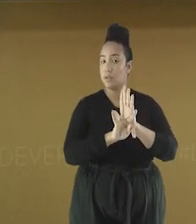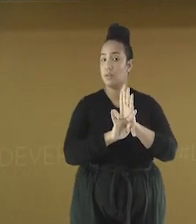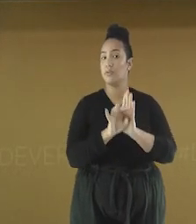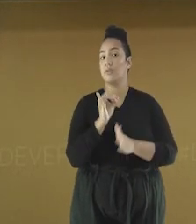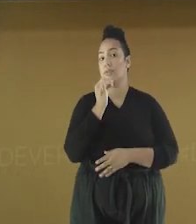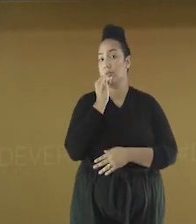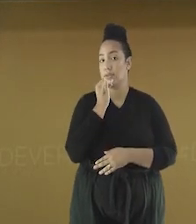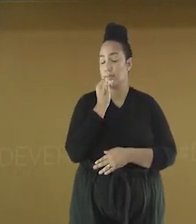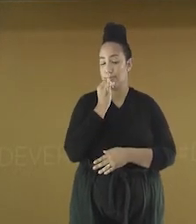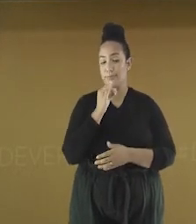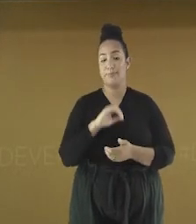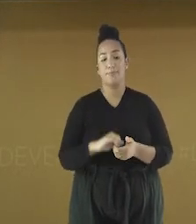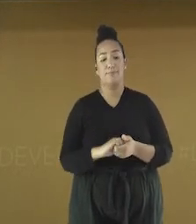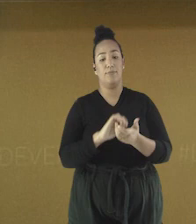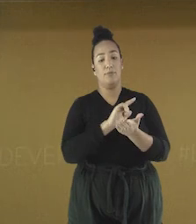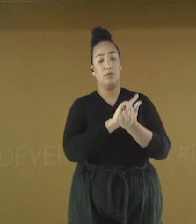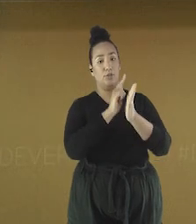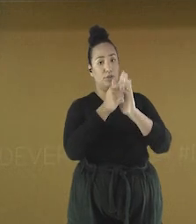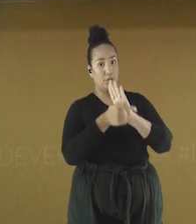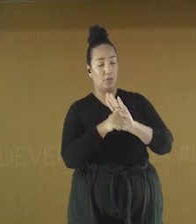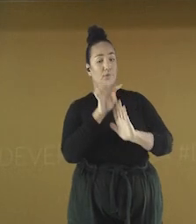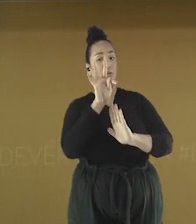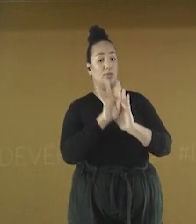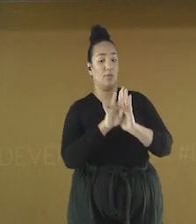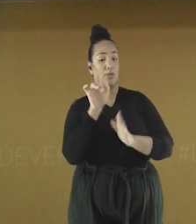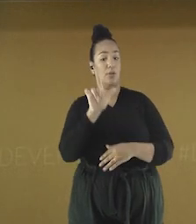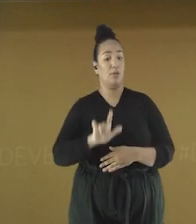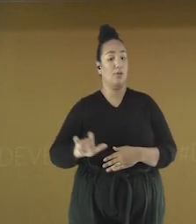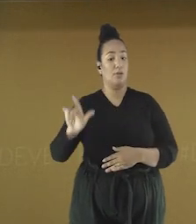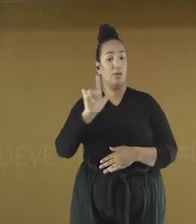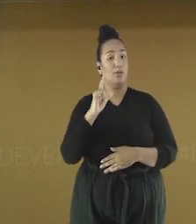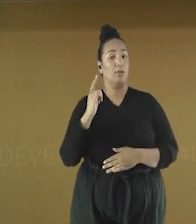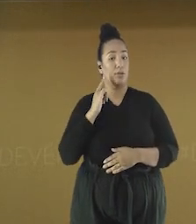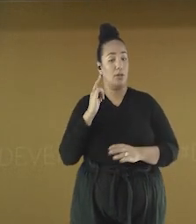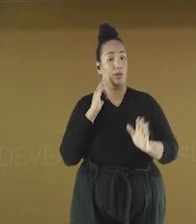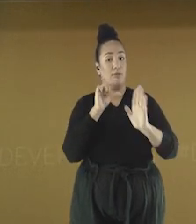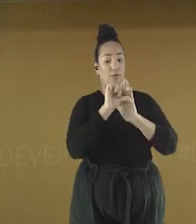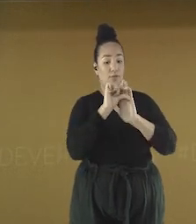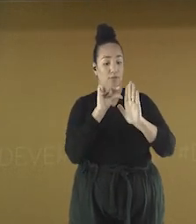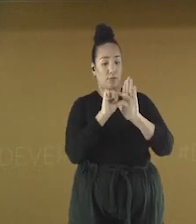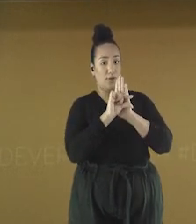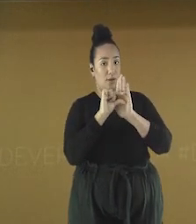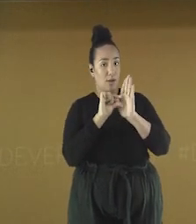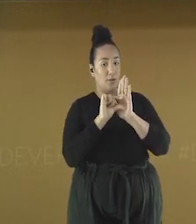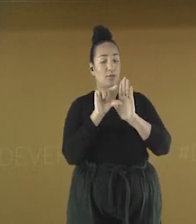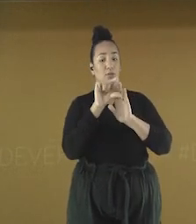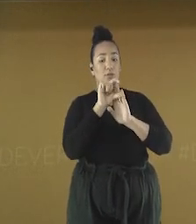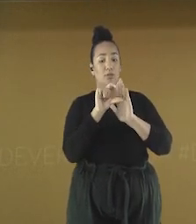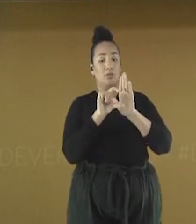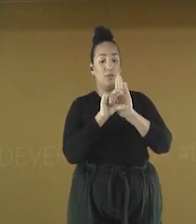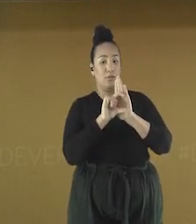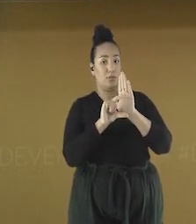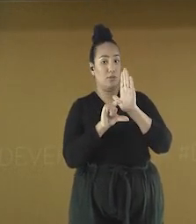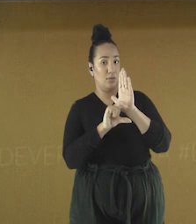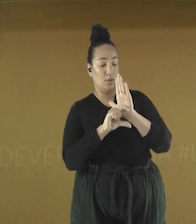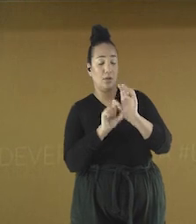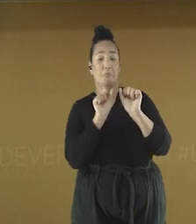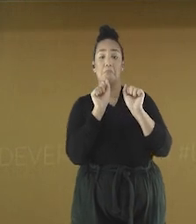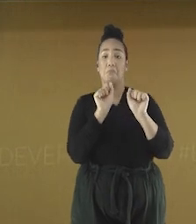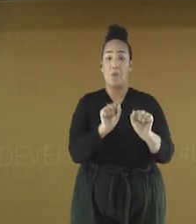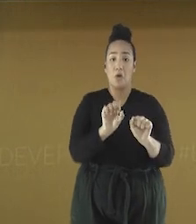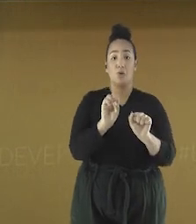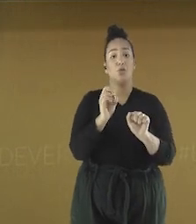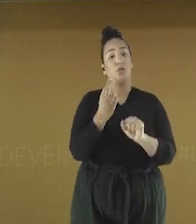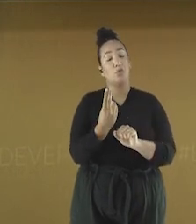como um gênero textual literário escrito em versos, separado por estrofes e que